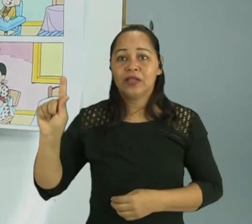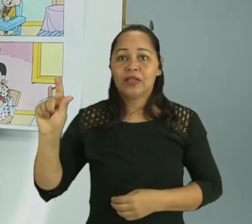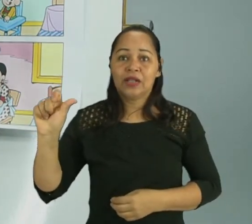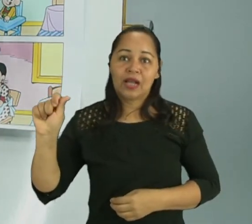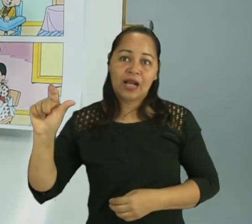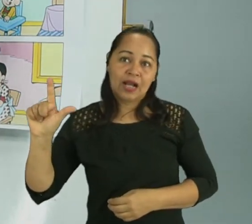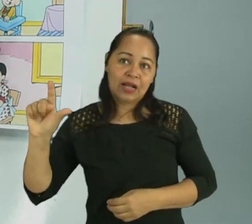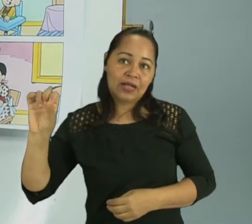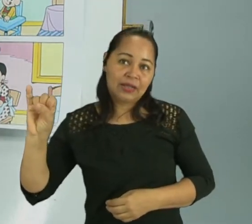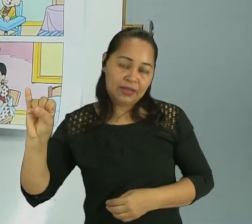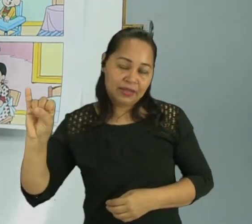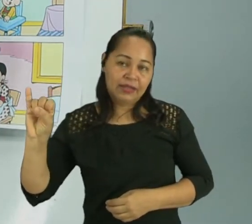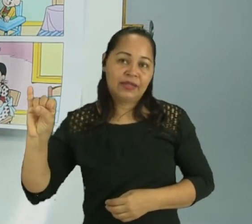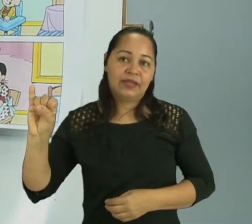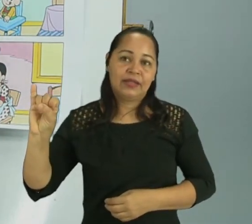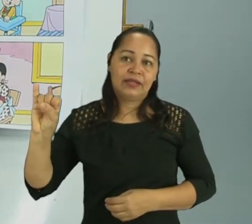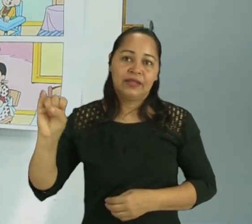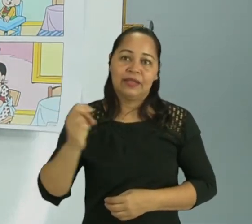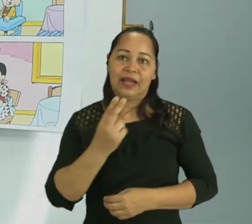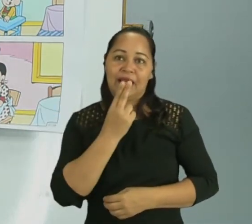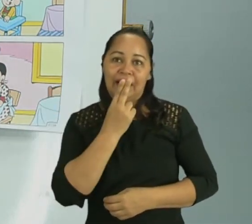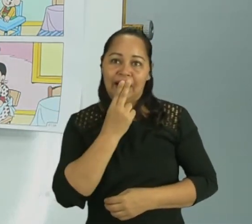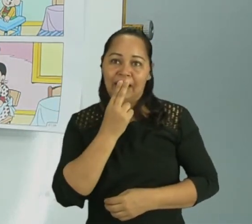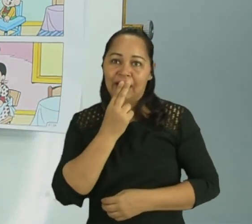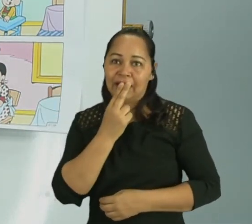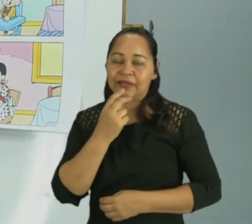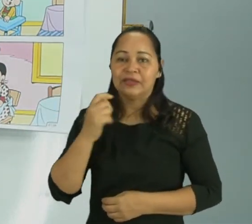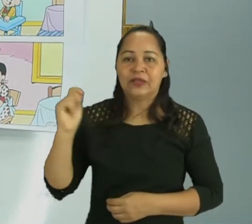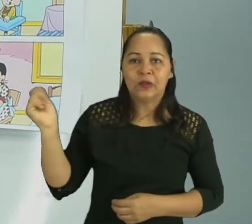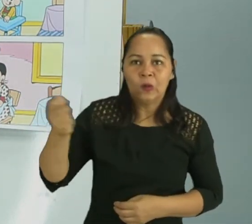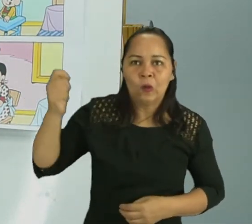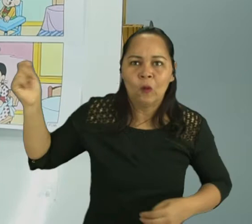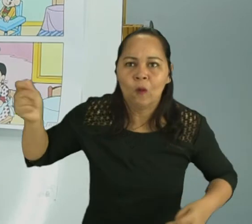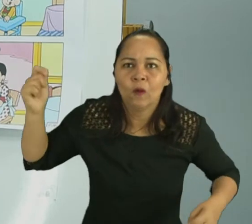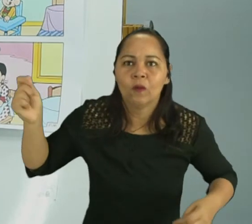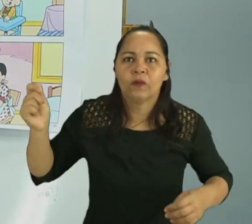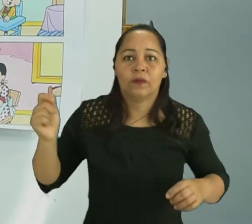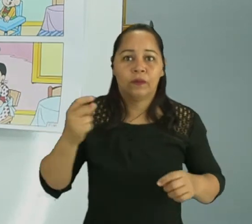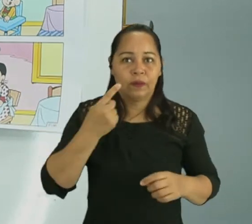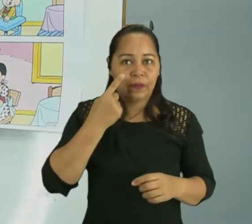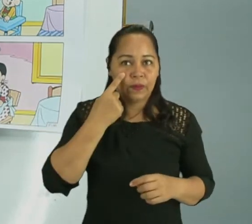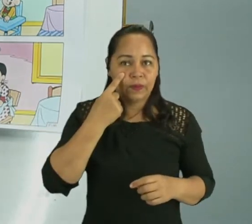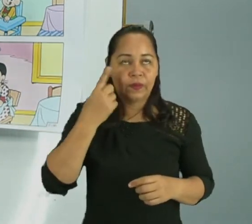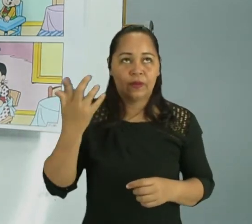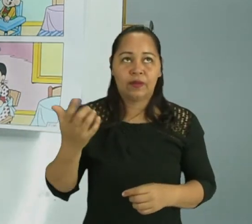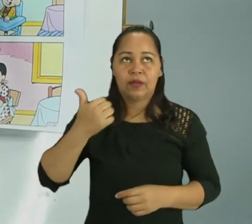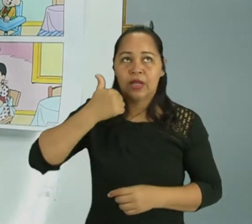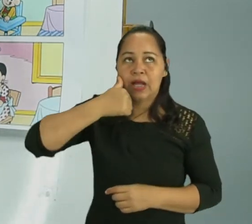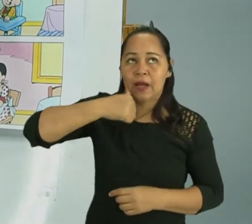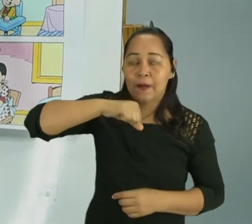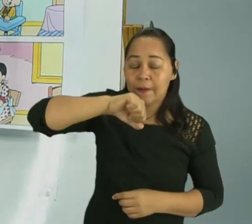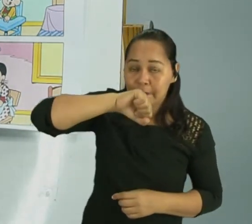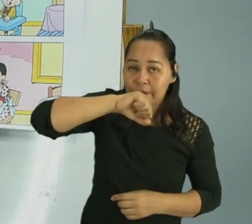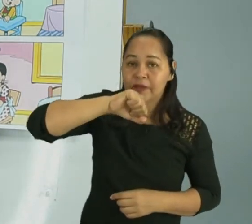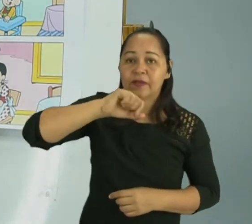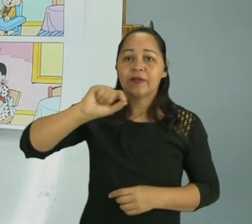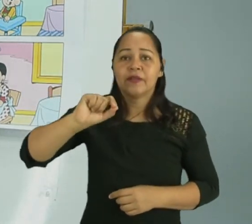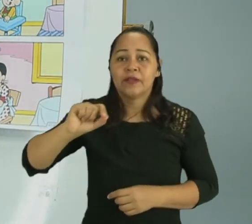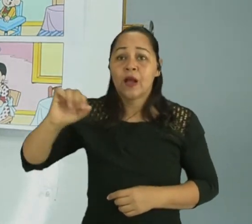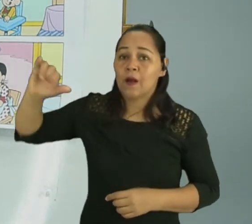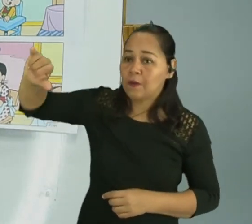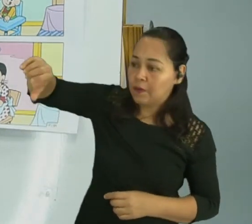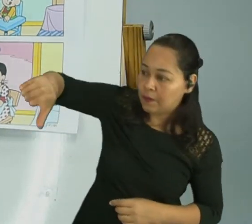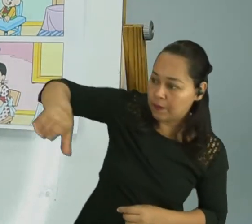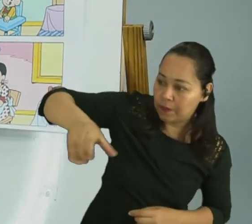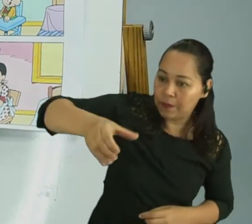história é avião. Aí aqui, ó, na Mônica. Ó, estão vendo? A mãe dela, aqui quer